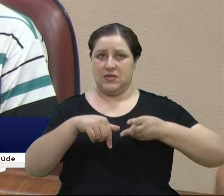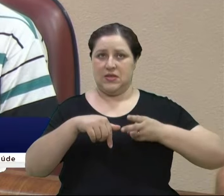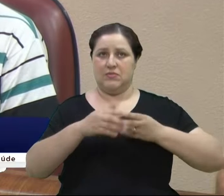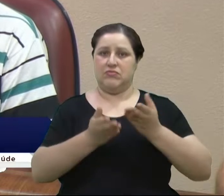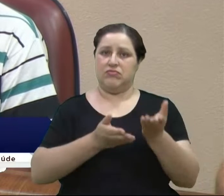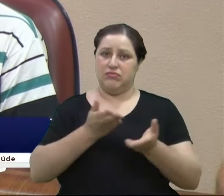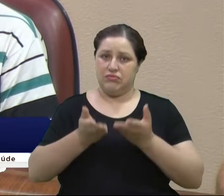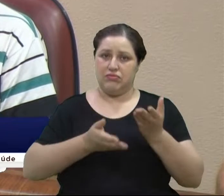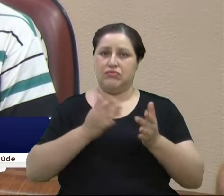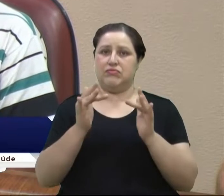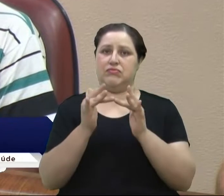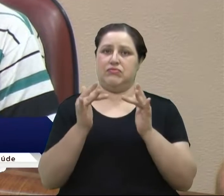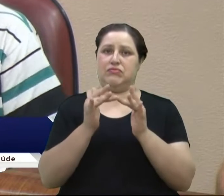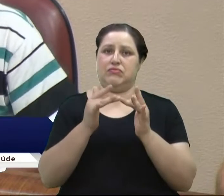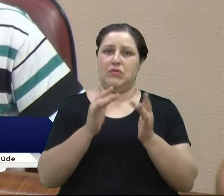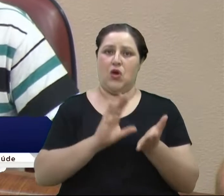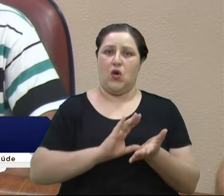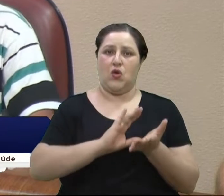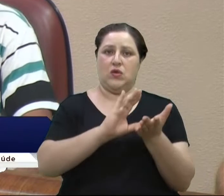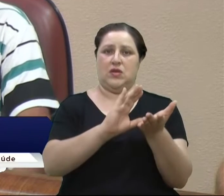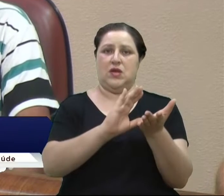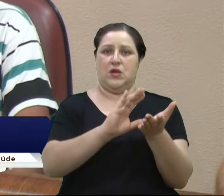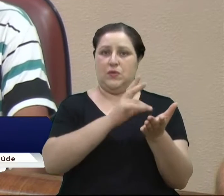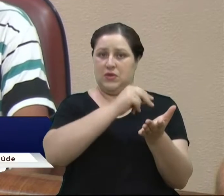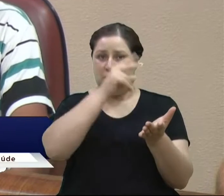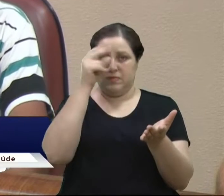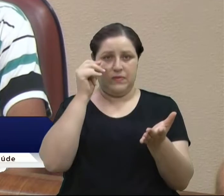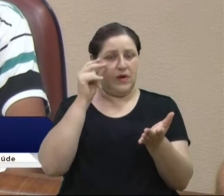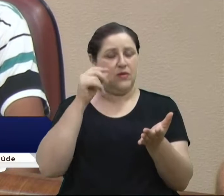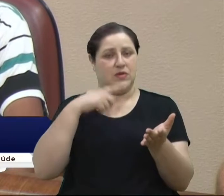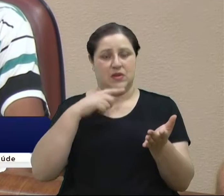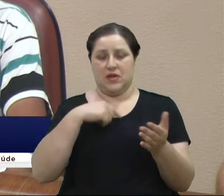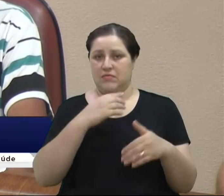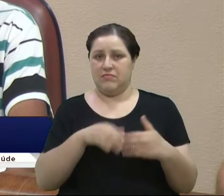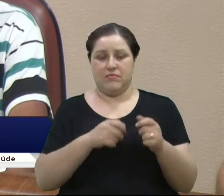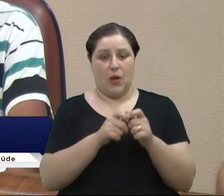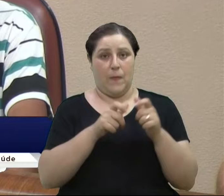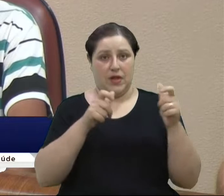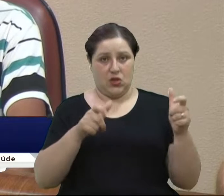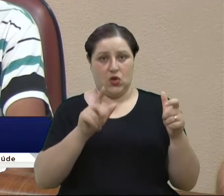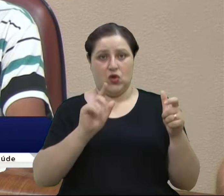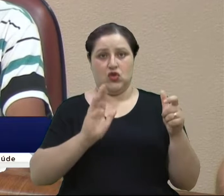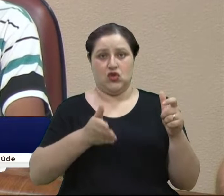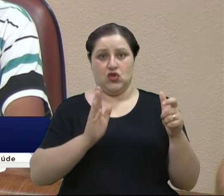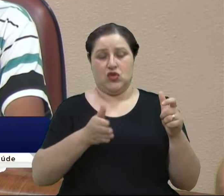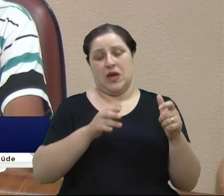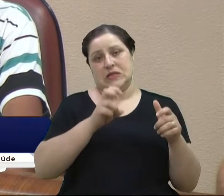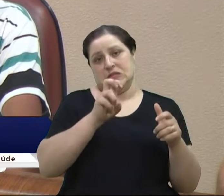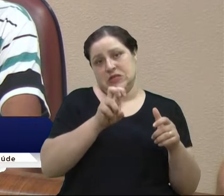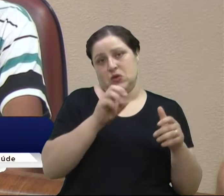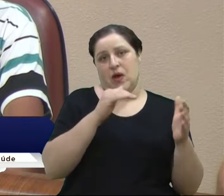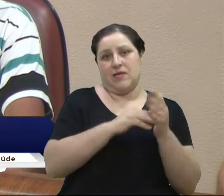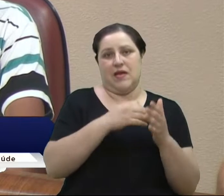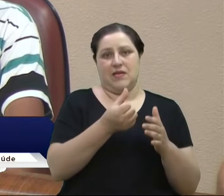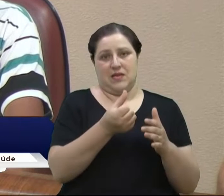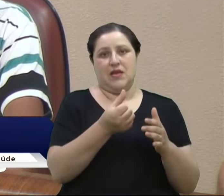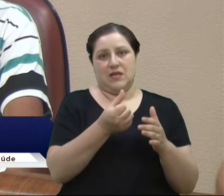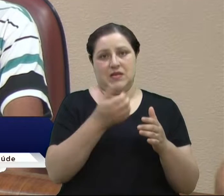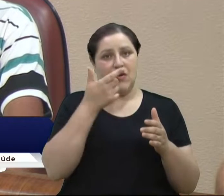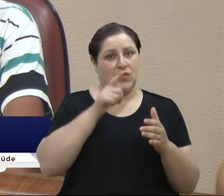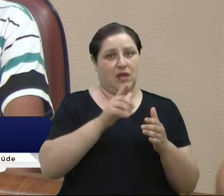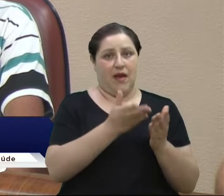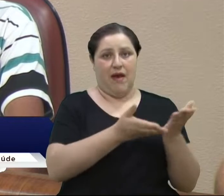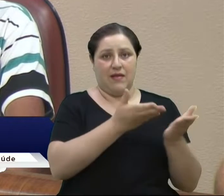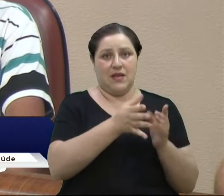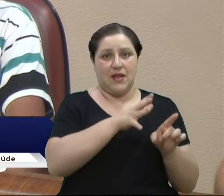com o Conselho Municipal, se avançou nesse número atualmente para 5, muitas vezes 6 médicos, para atender a demanda da